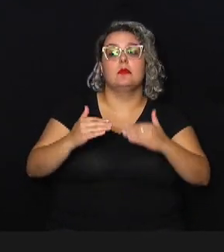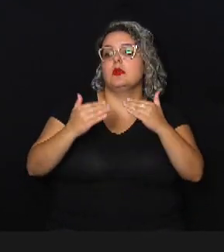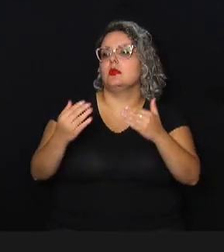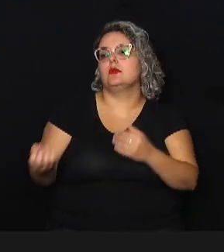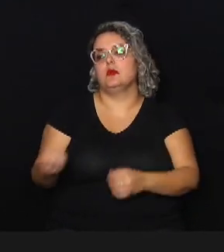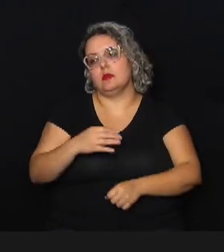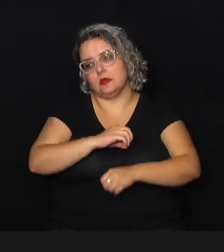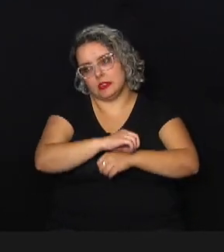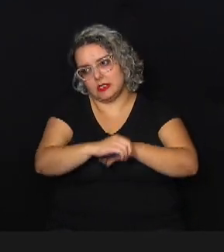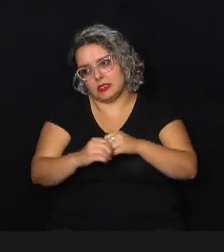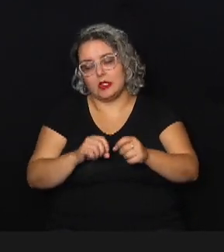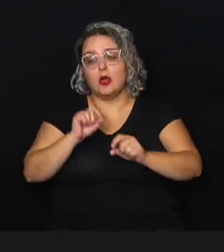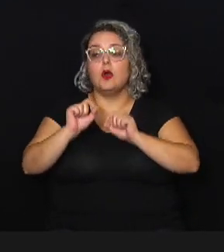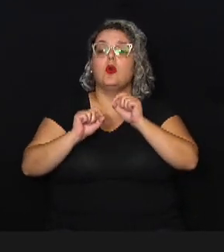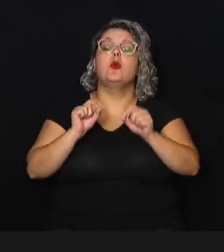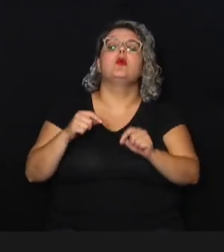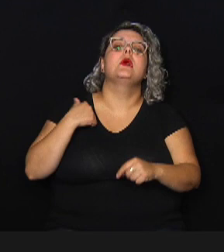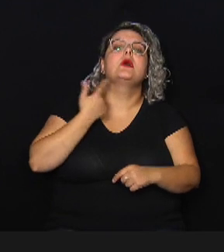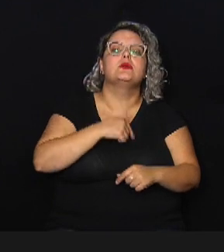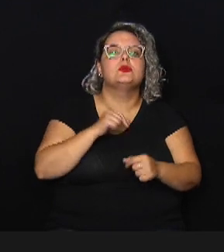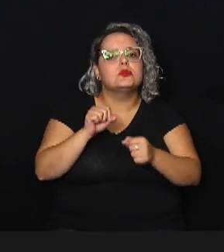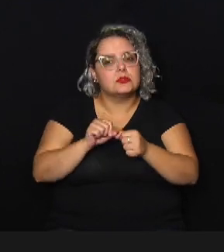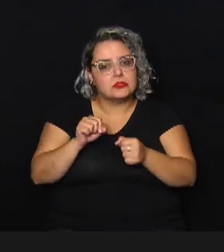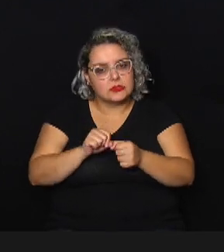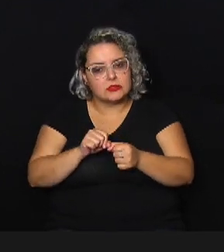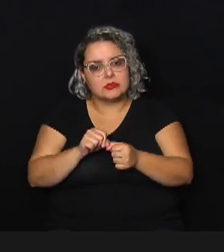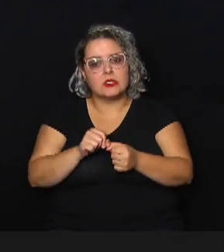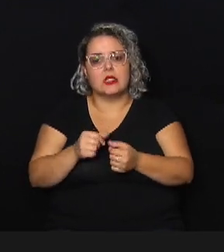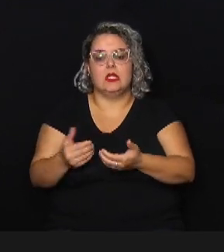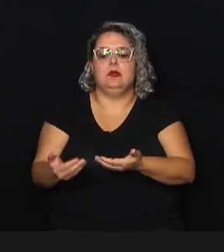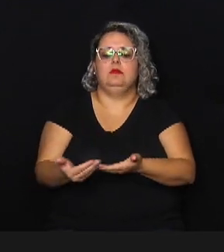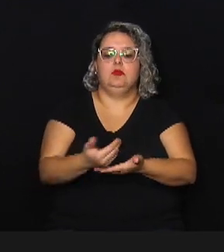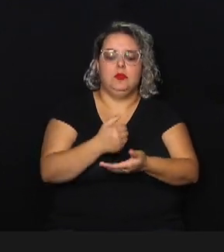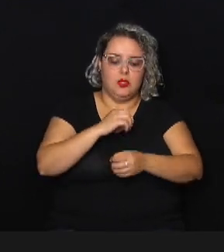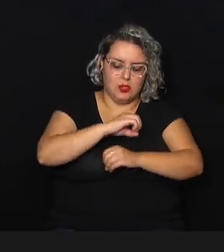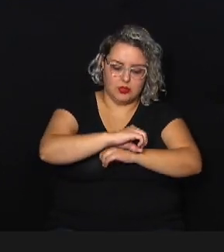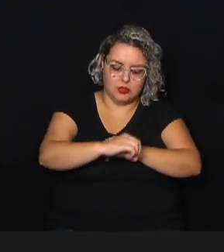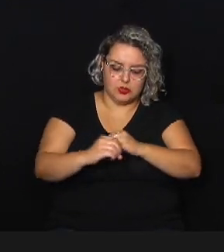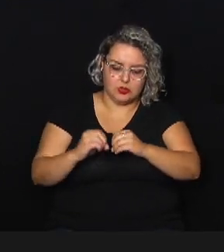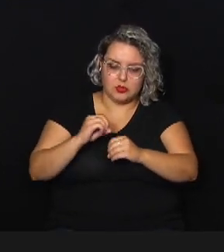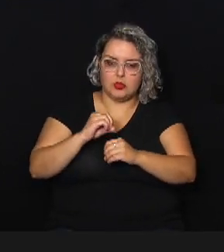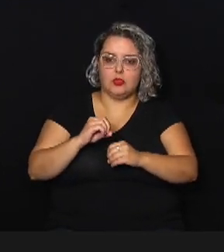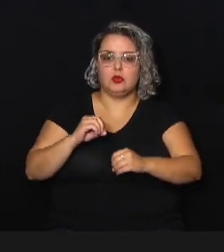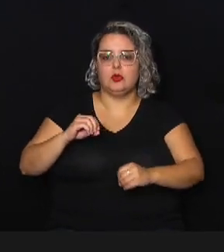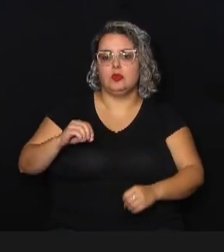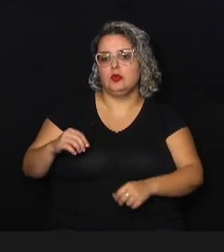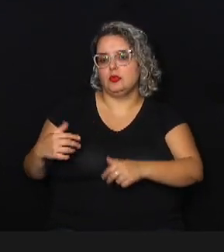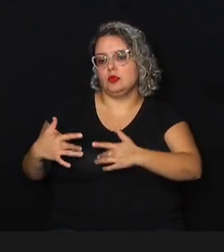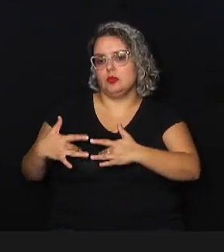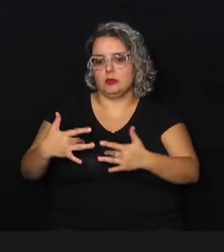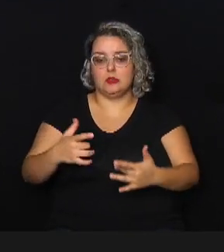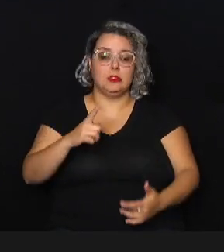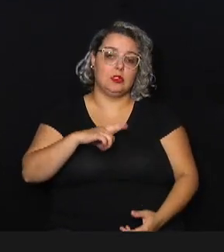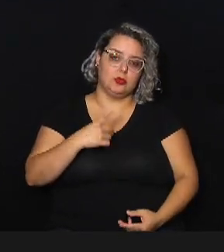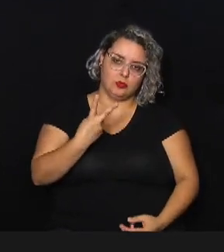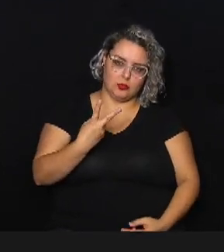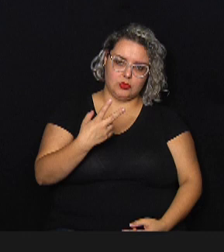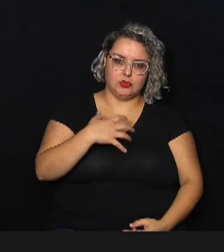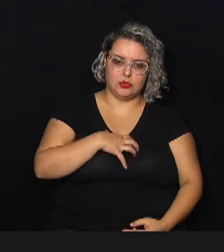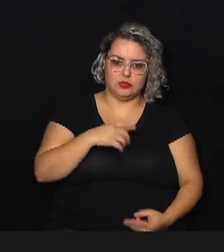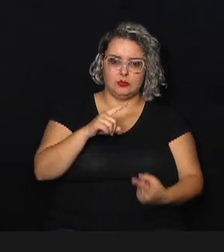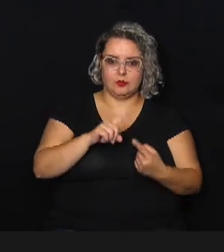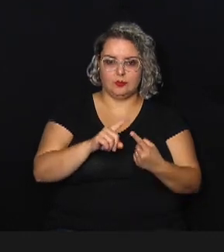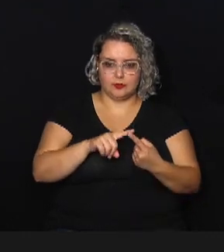células. Então o que a gente faz? A gente coleta essas células do doador. Como? tem duas maneiras. Ou através